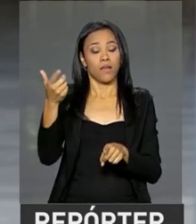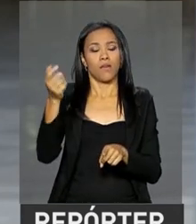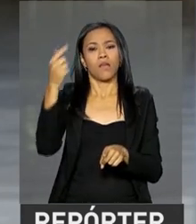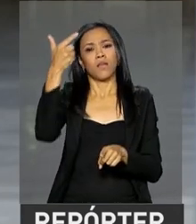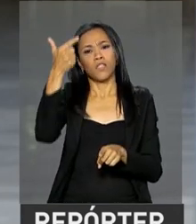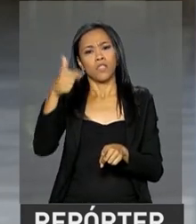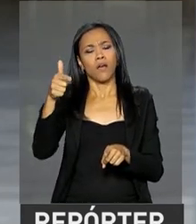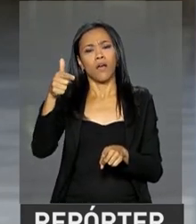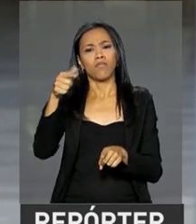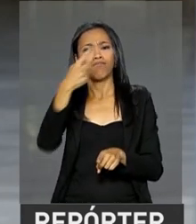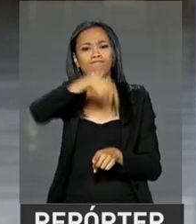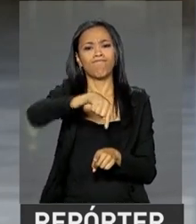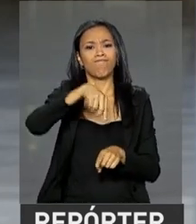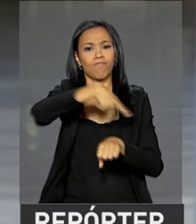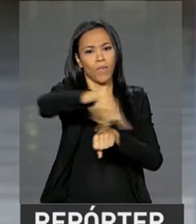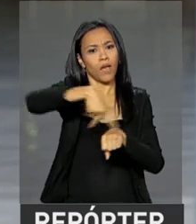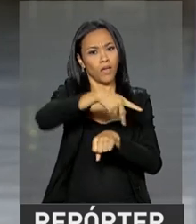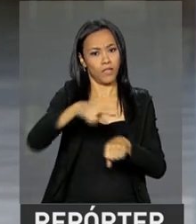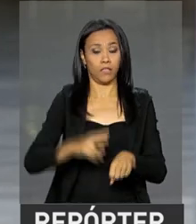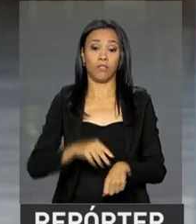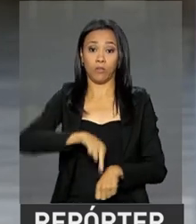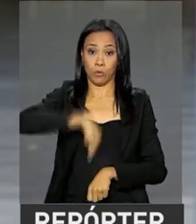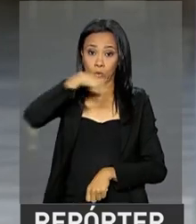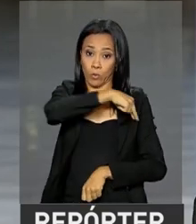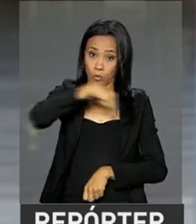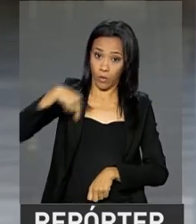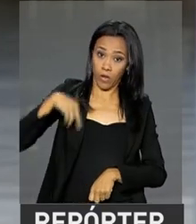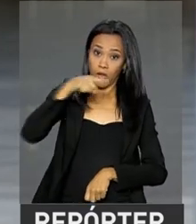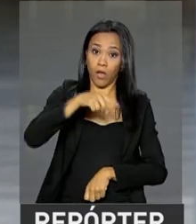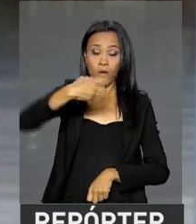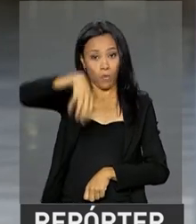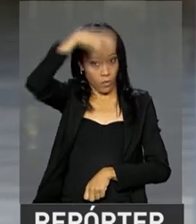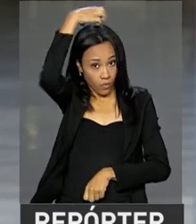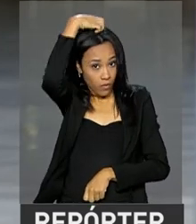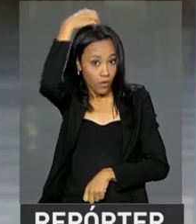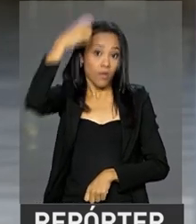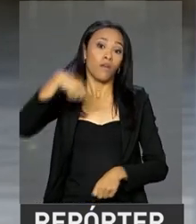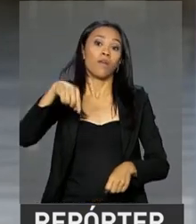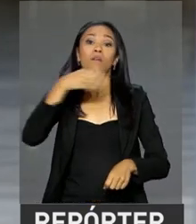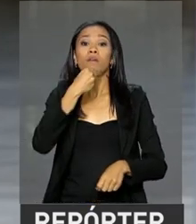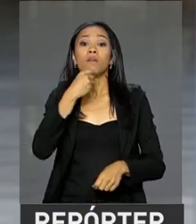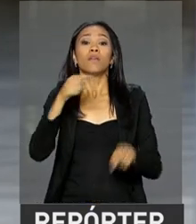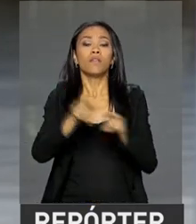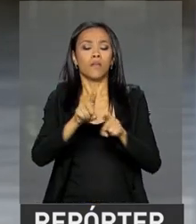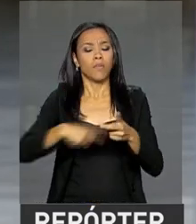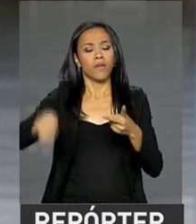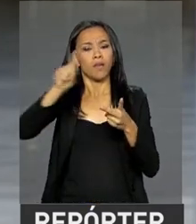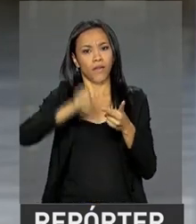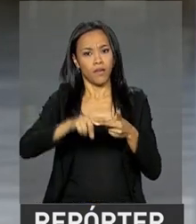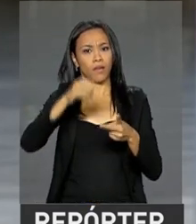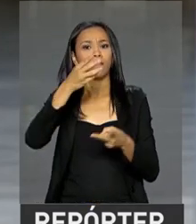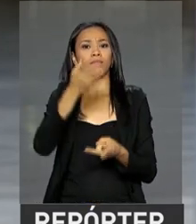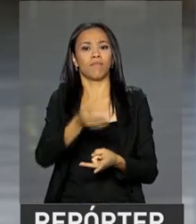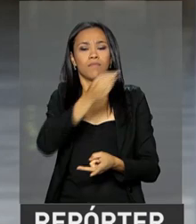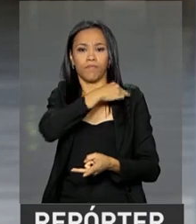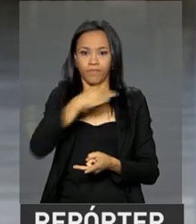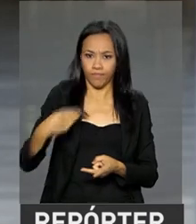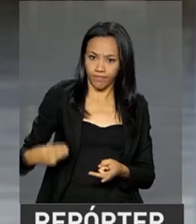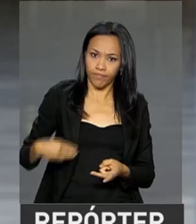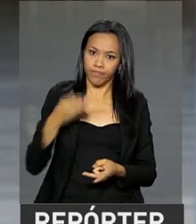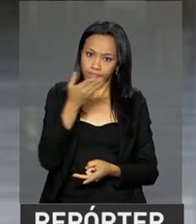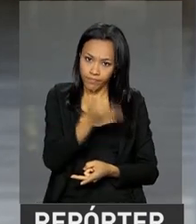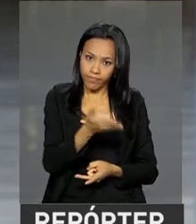já na Noruega ele se encontra com o rei harald v e com a primeira ministra norueguesa herna scholberg